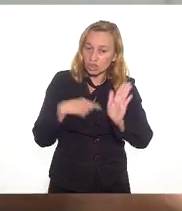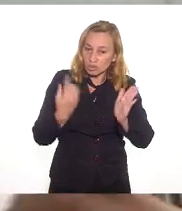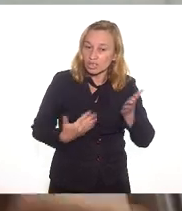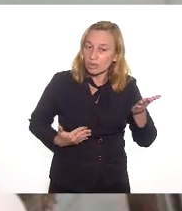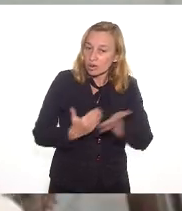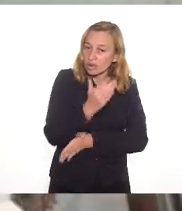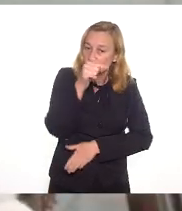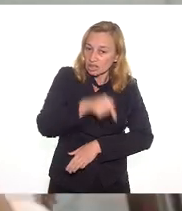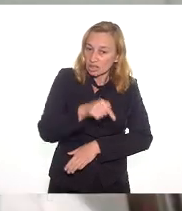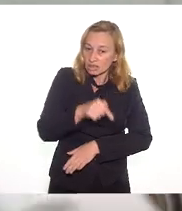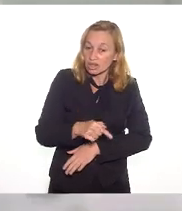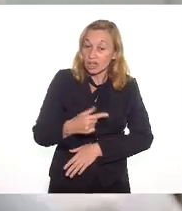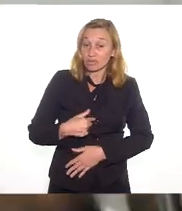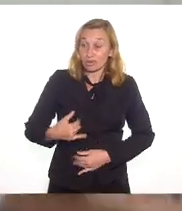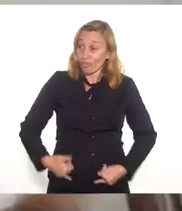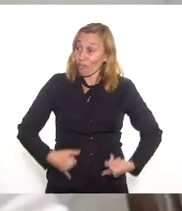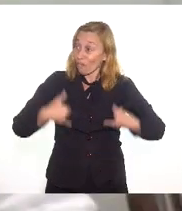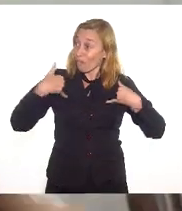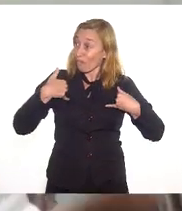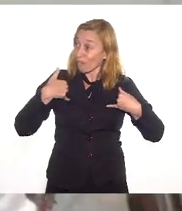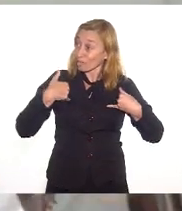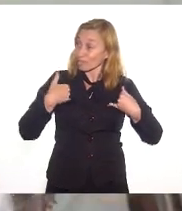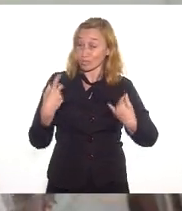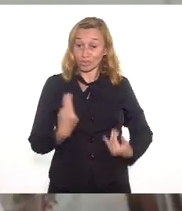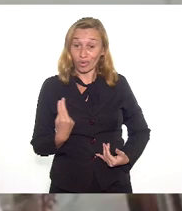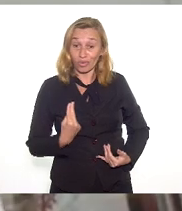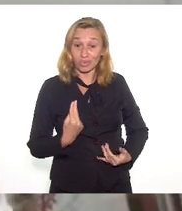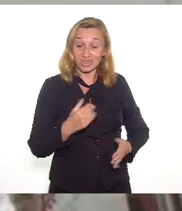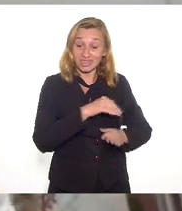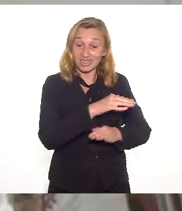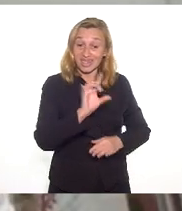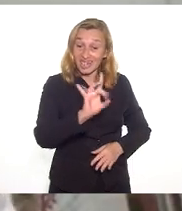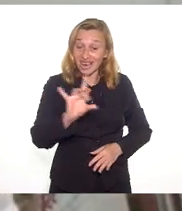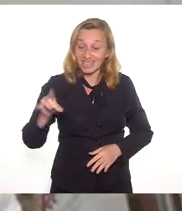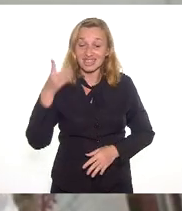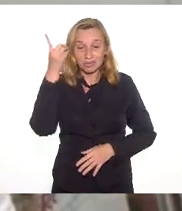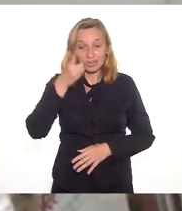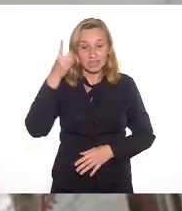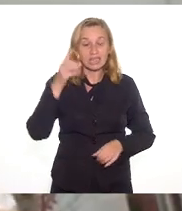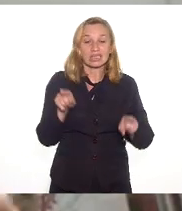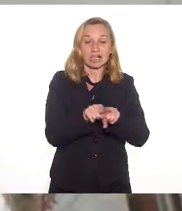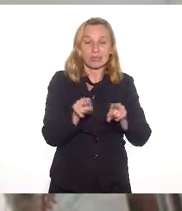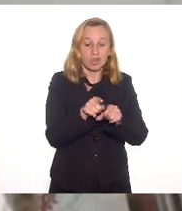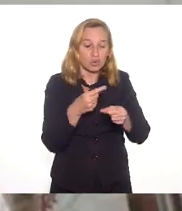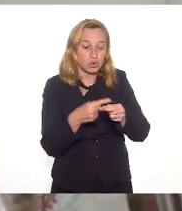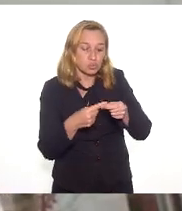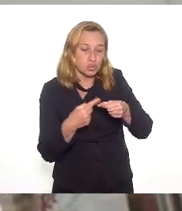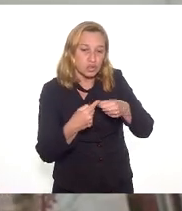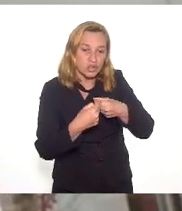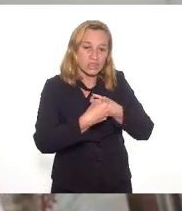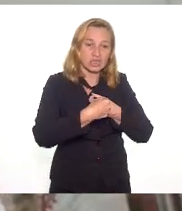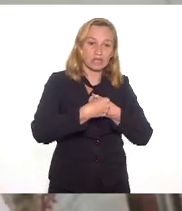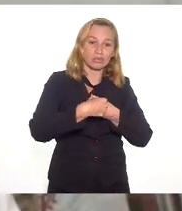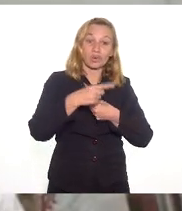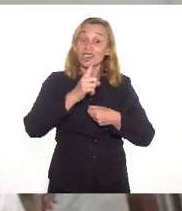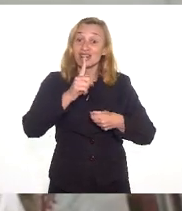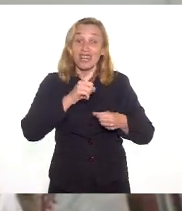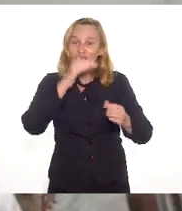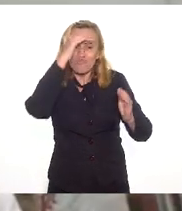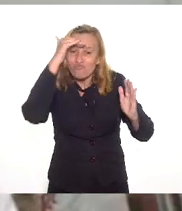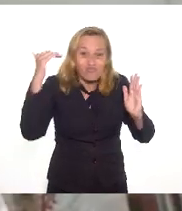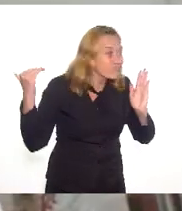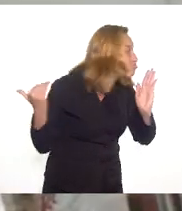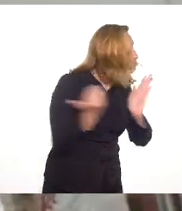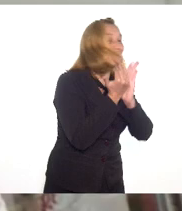orgulho de ter sido de minha autoria, com a coautoria de diversos deputados. E, no entanto, os municípios fluminenses não têm cumprido